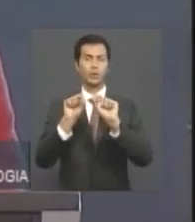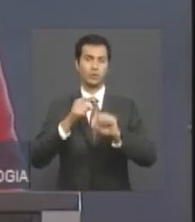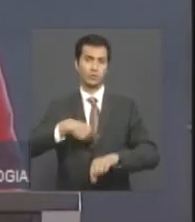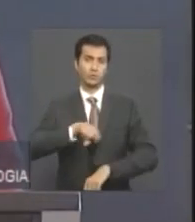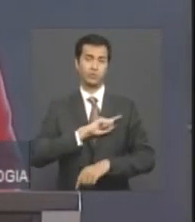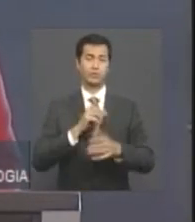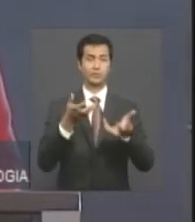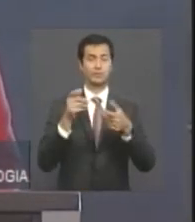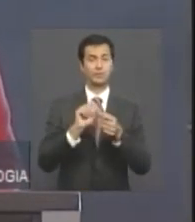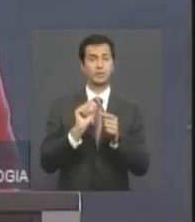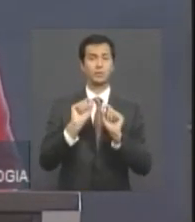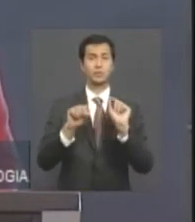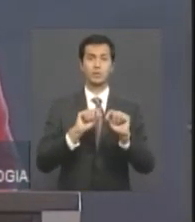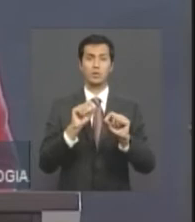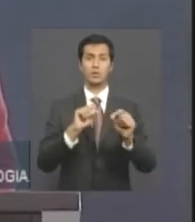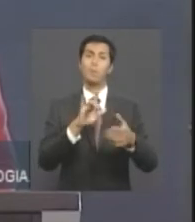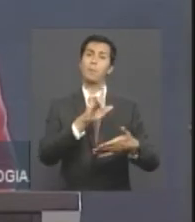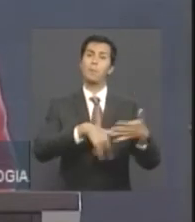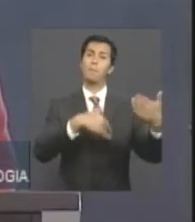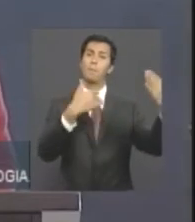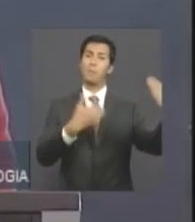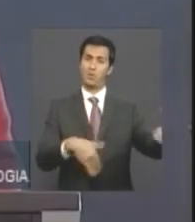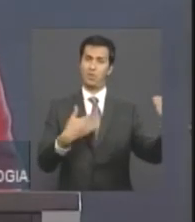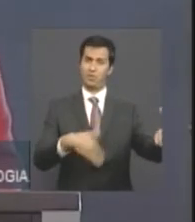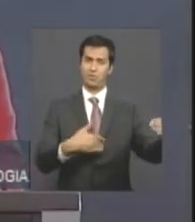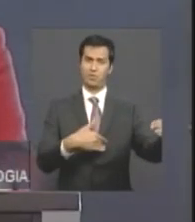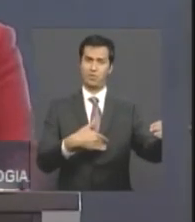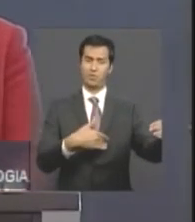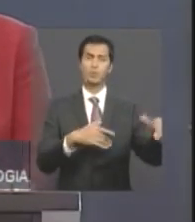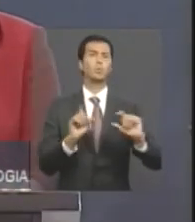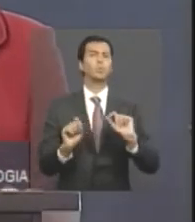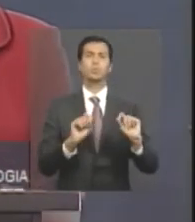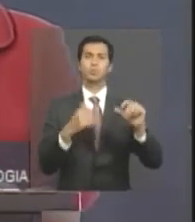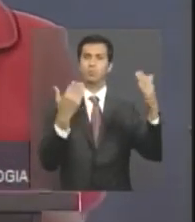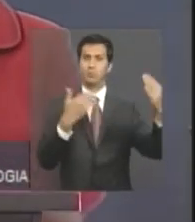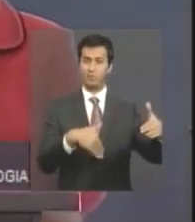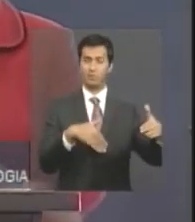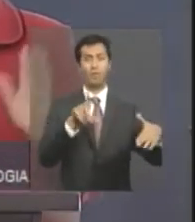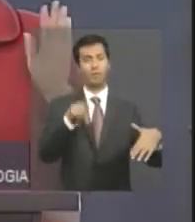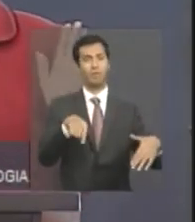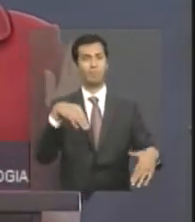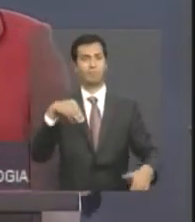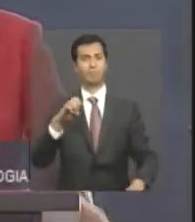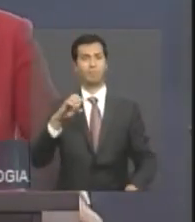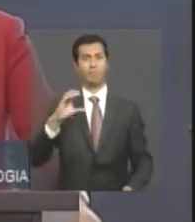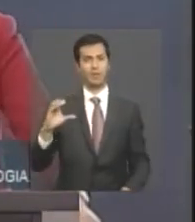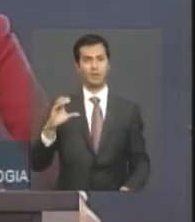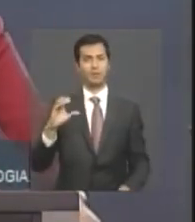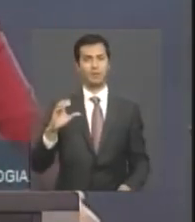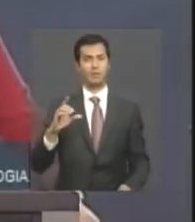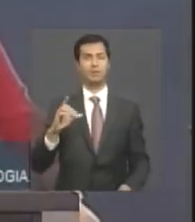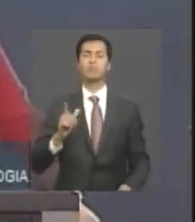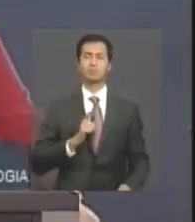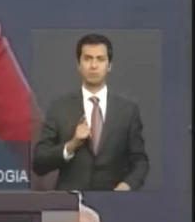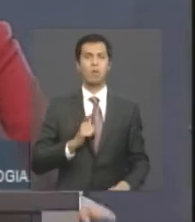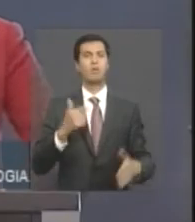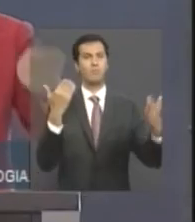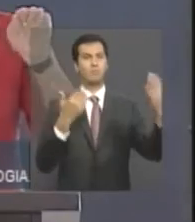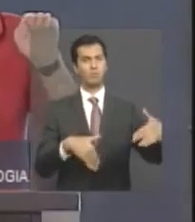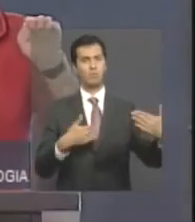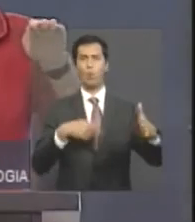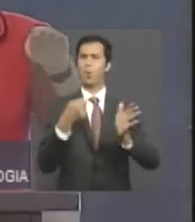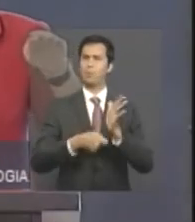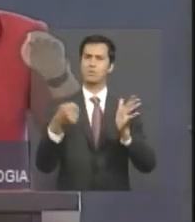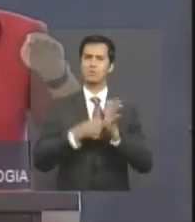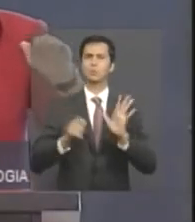prova, que é a prova que o MEC aplica nas universidades.